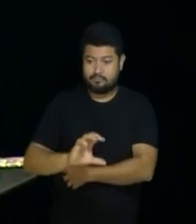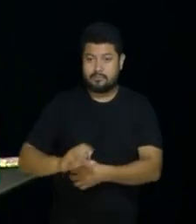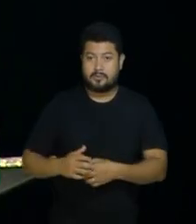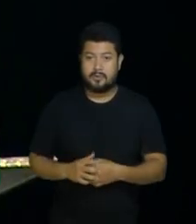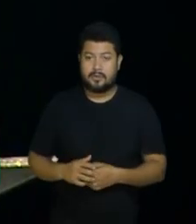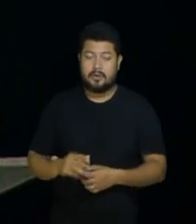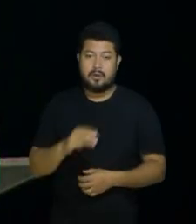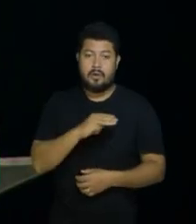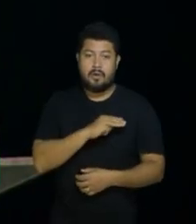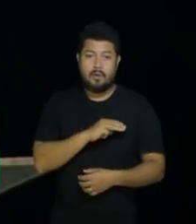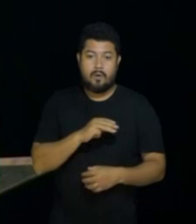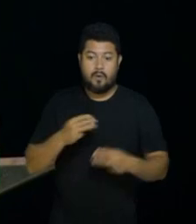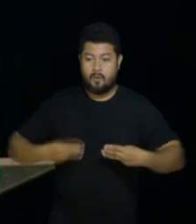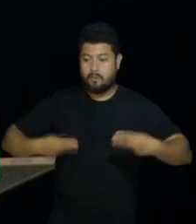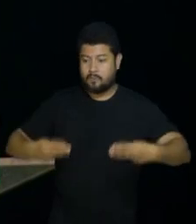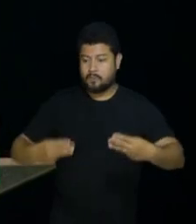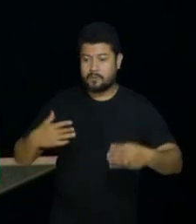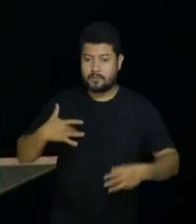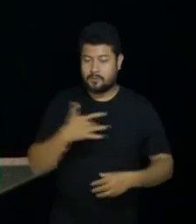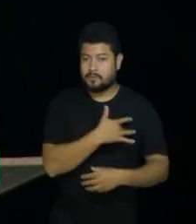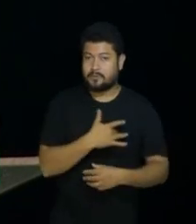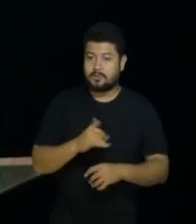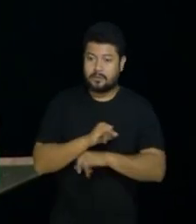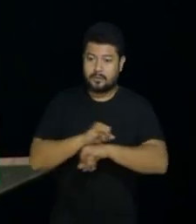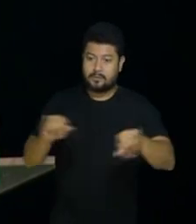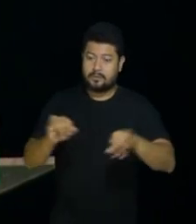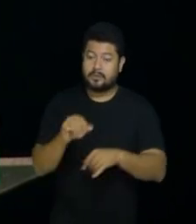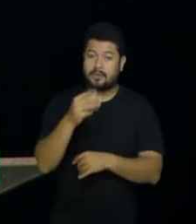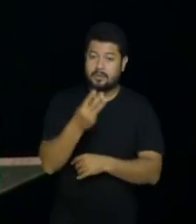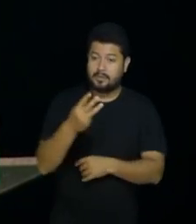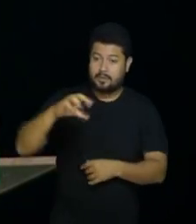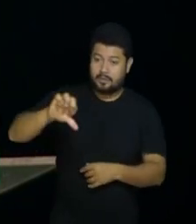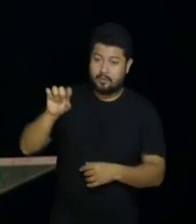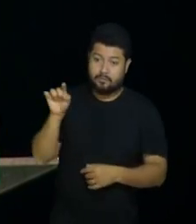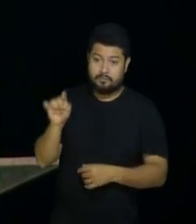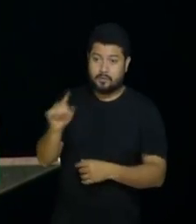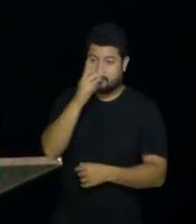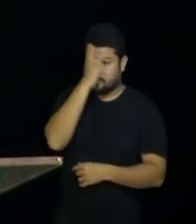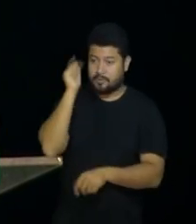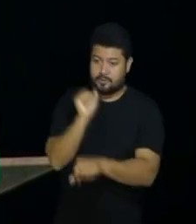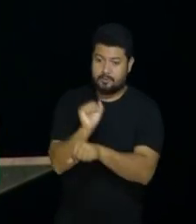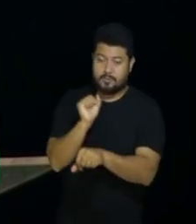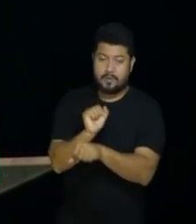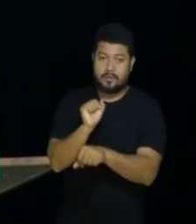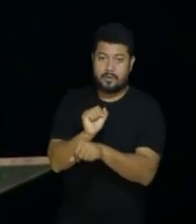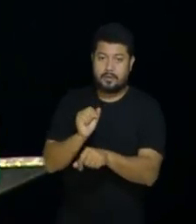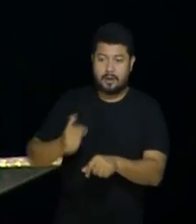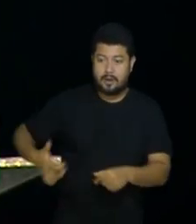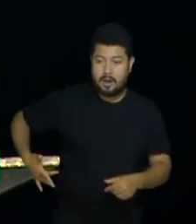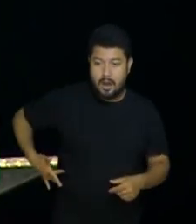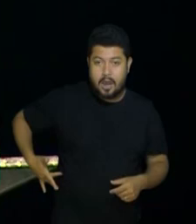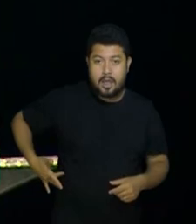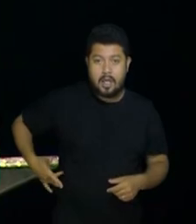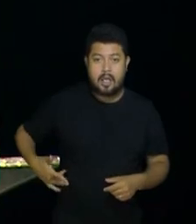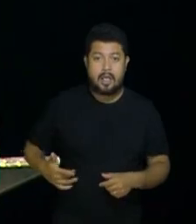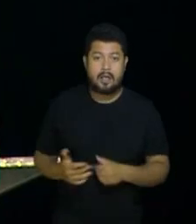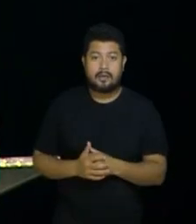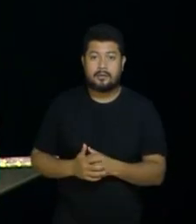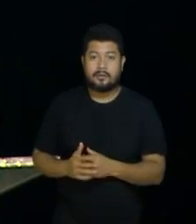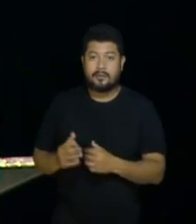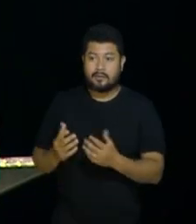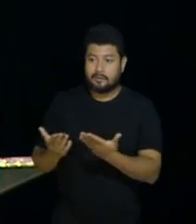recentemente, mais de 39 mil pessoas aguardavam por um rim. Cada uma dessas pessoas tem uma história,